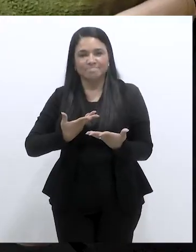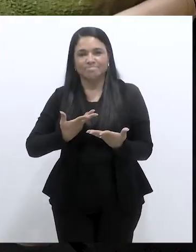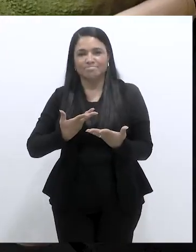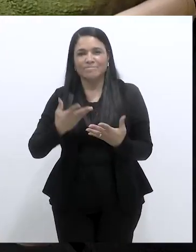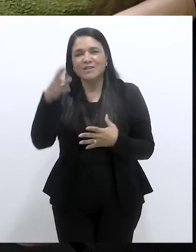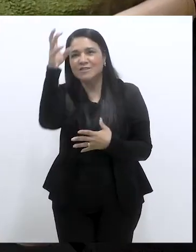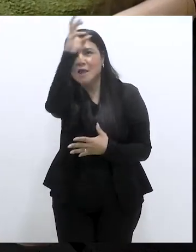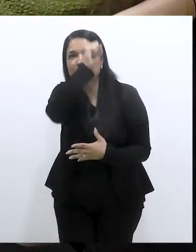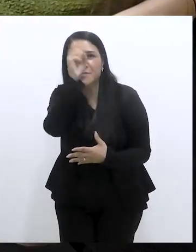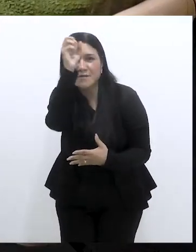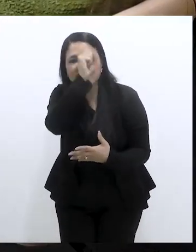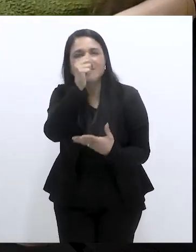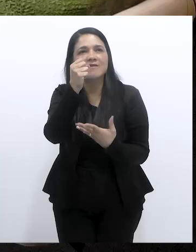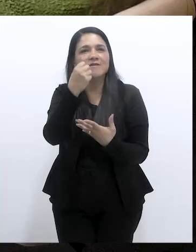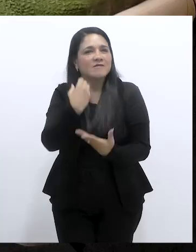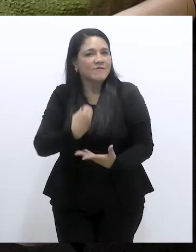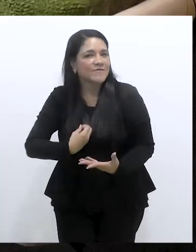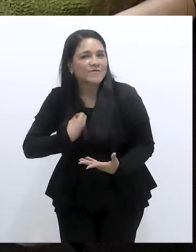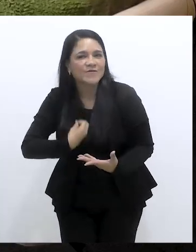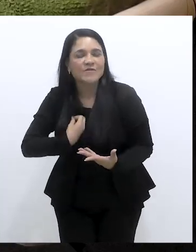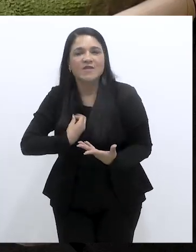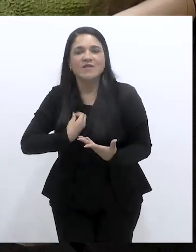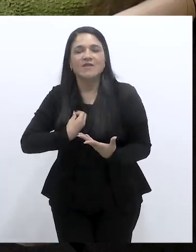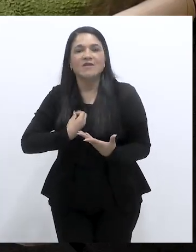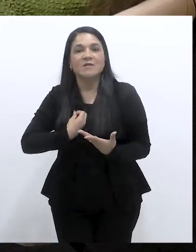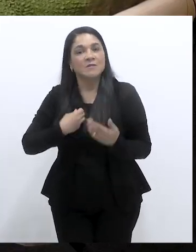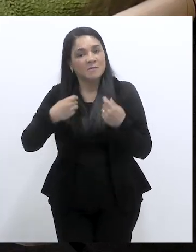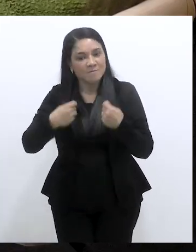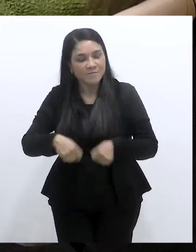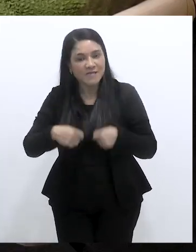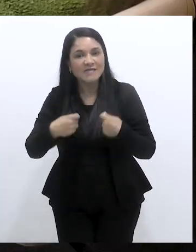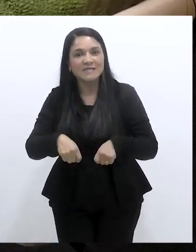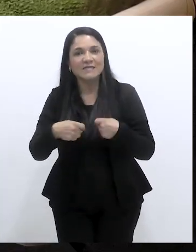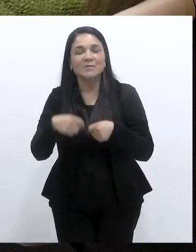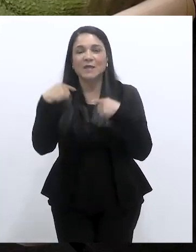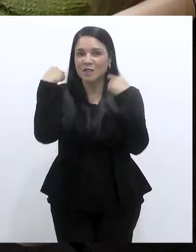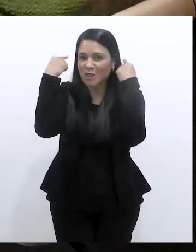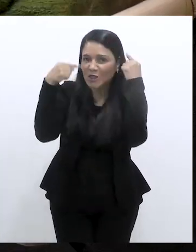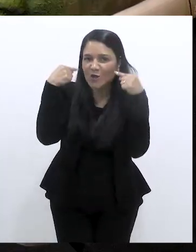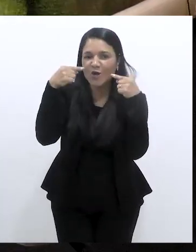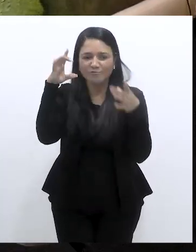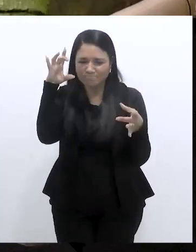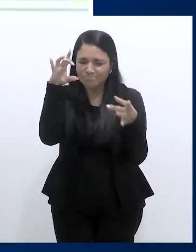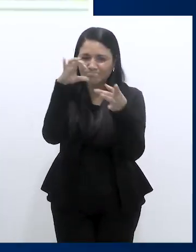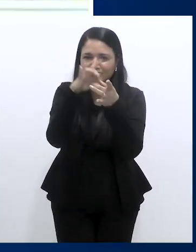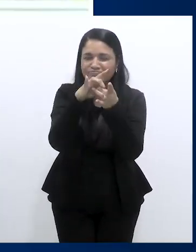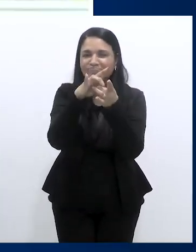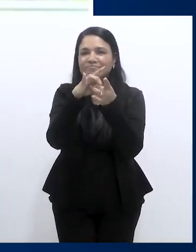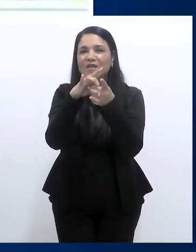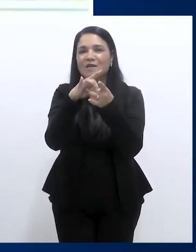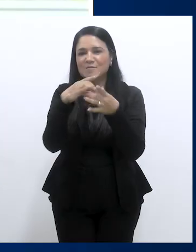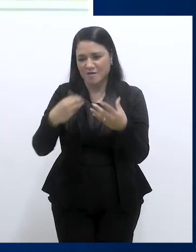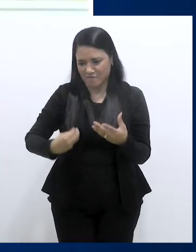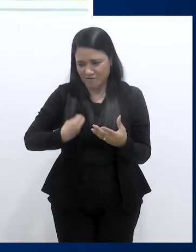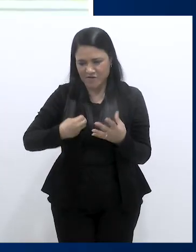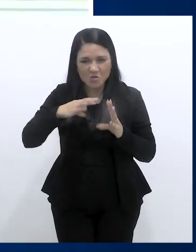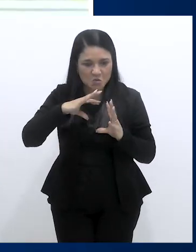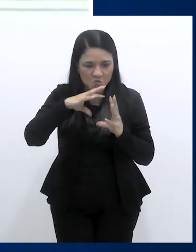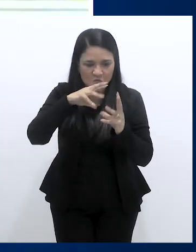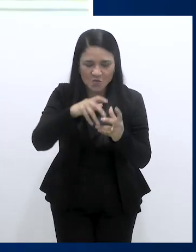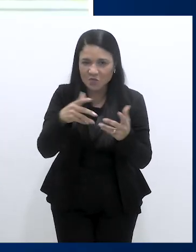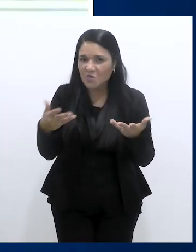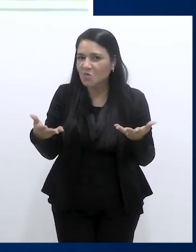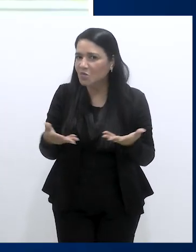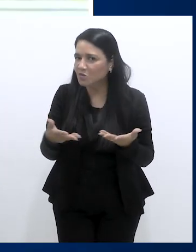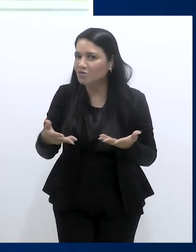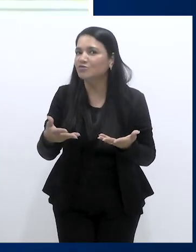vida, de aprender, de viver. Mas a gente tem que ser um pouco doida também, um pouco louca, porque para viver nesse